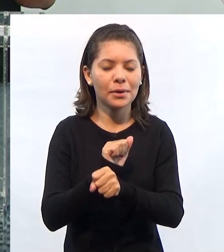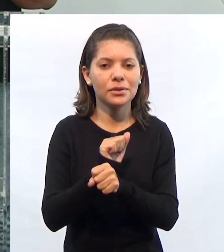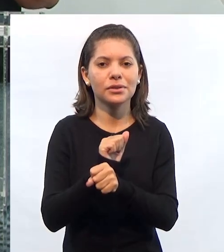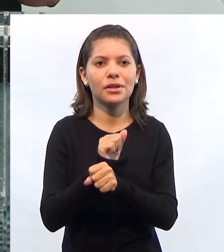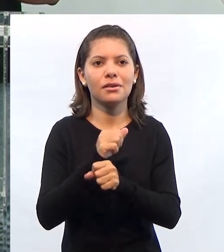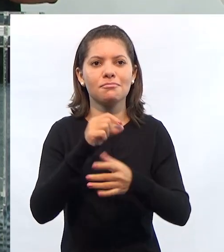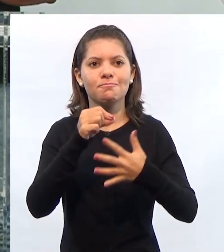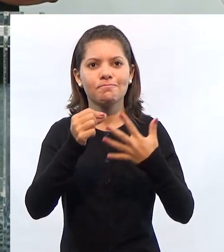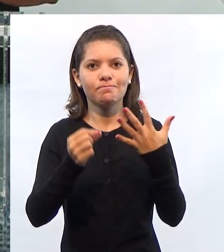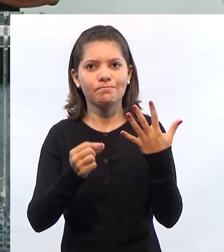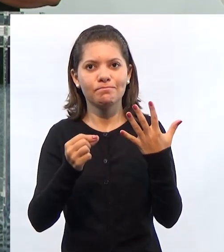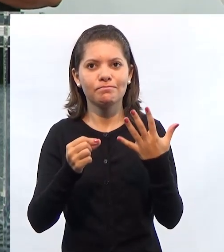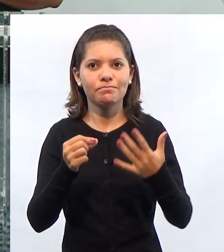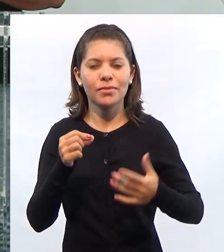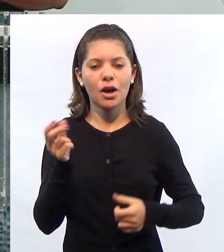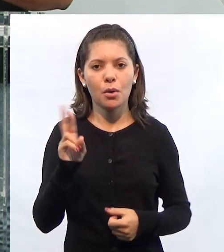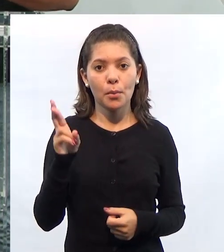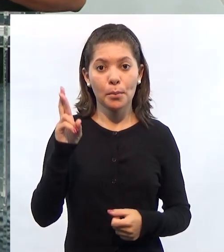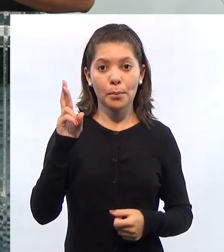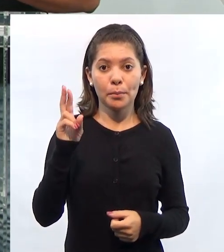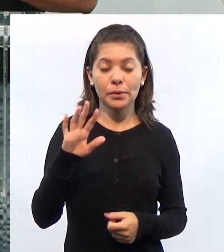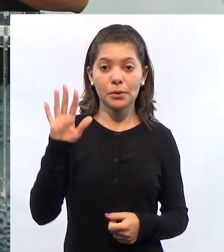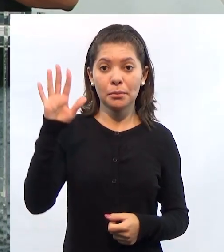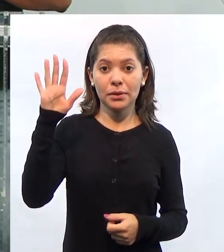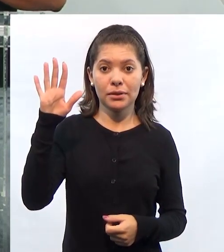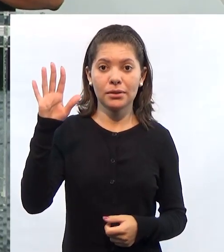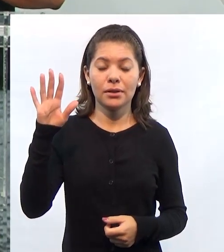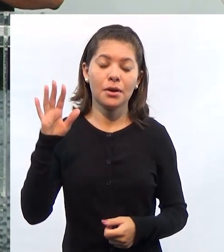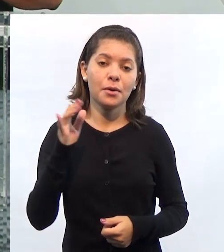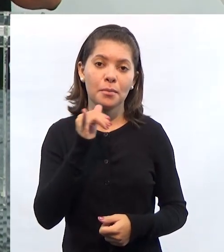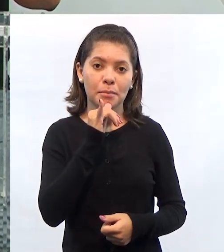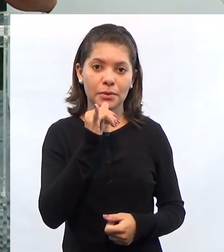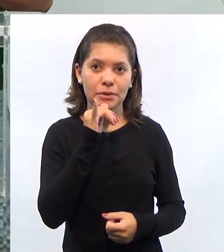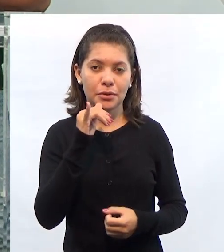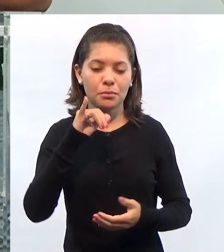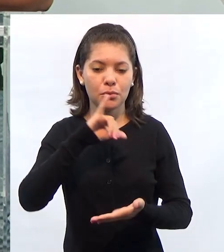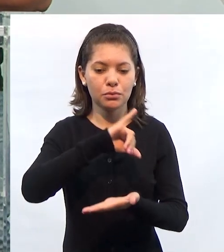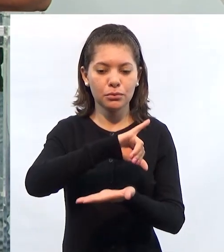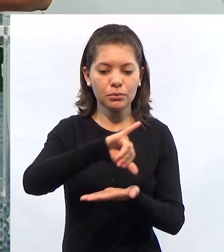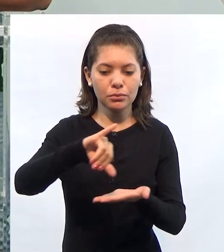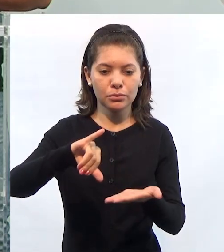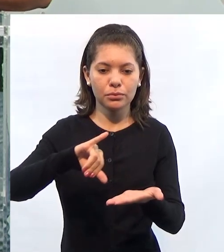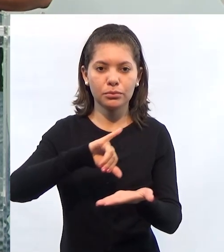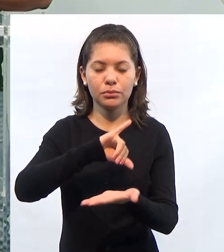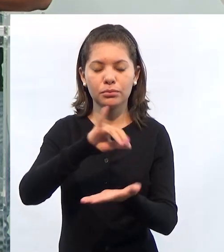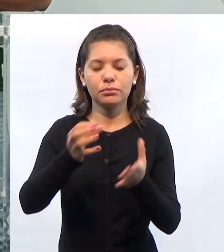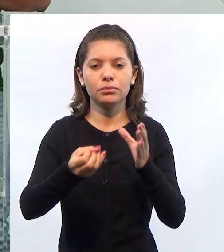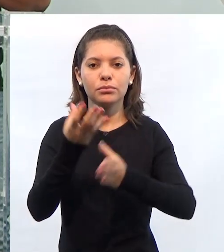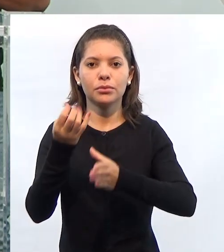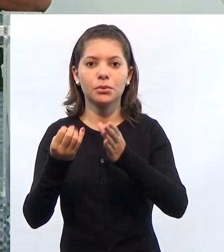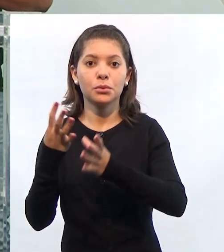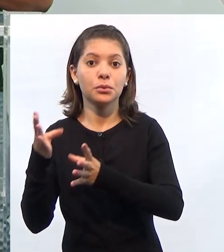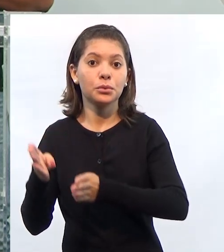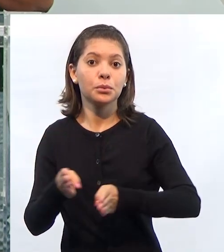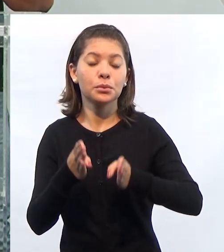que ela compra vão aumentar de preço. Por exemplo, uma empresa que produz óleo de soja,